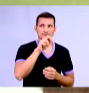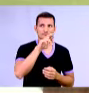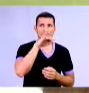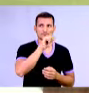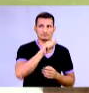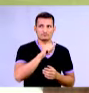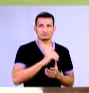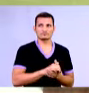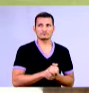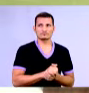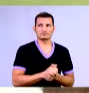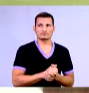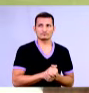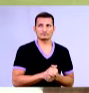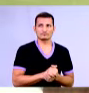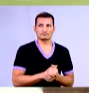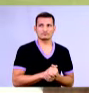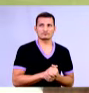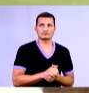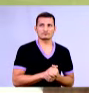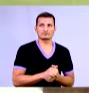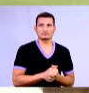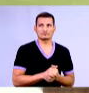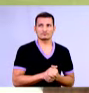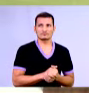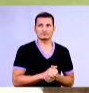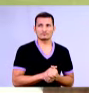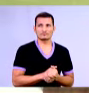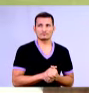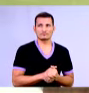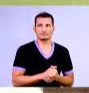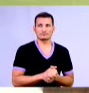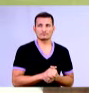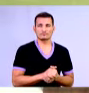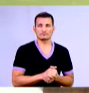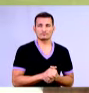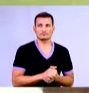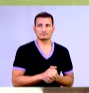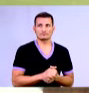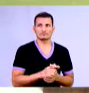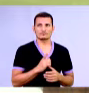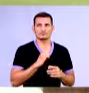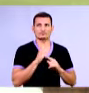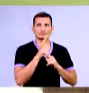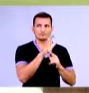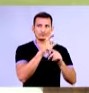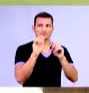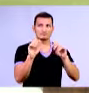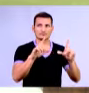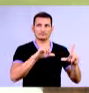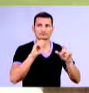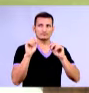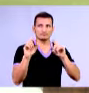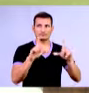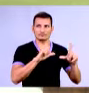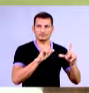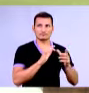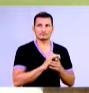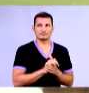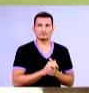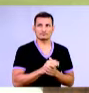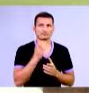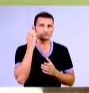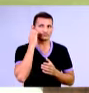também lá com o tutor Silvio Freitas, que já utiliza também, tem apresentação de slide, com telefone, que seria o